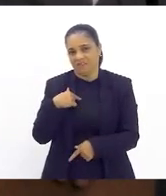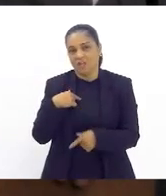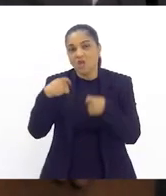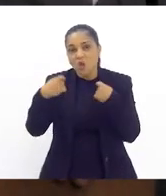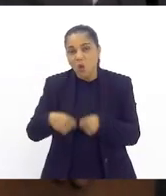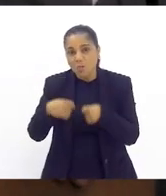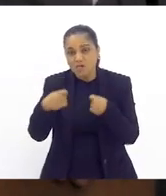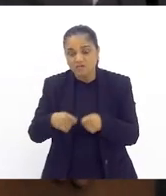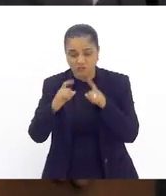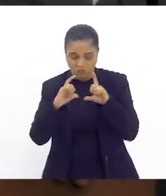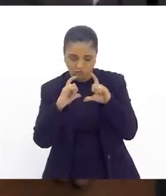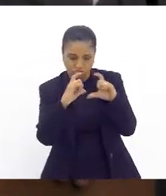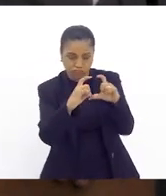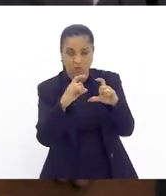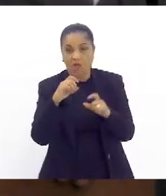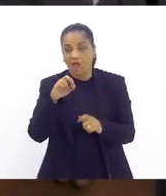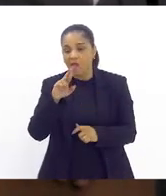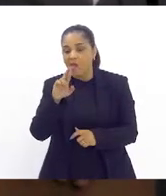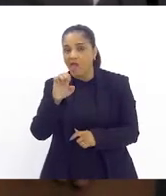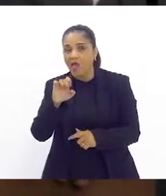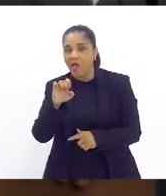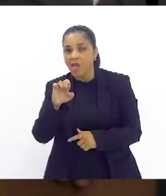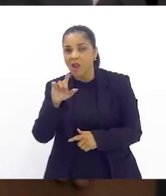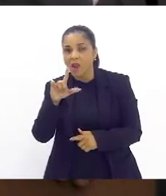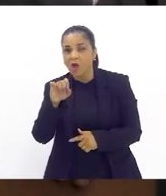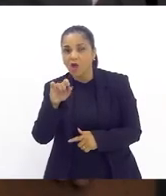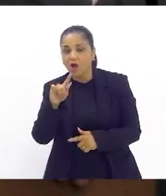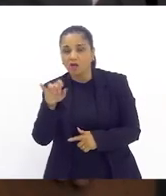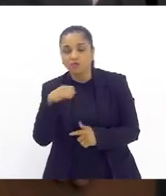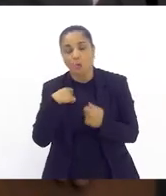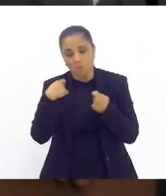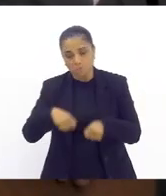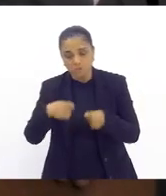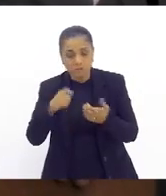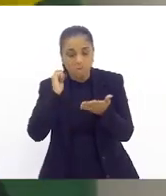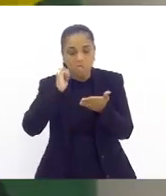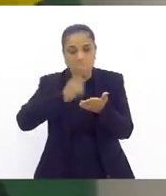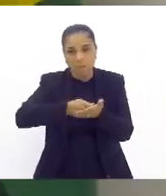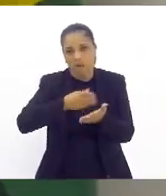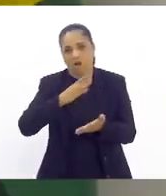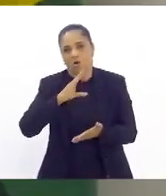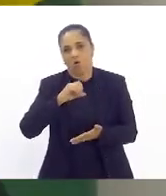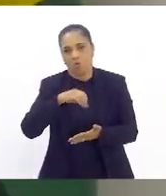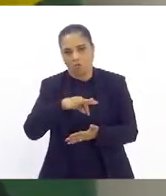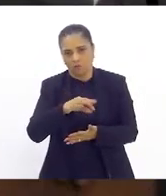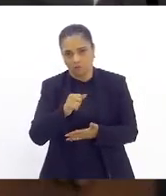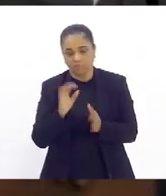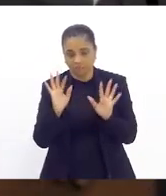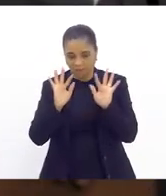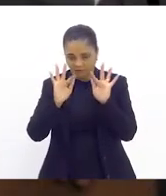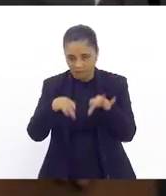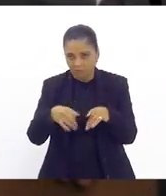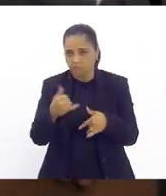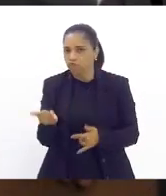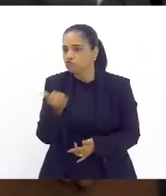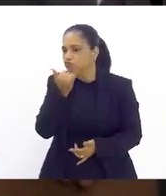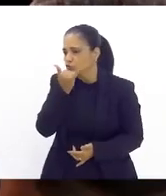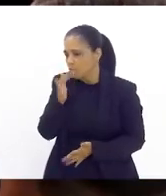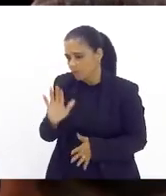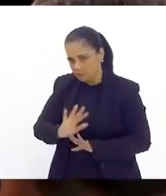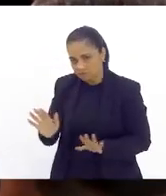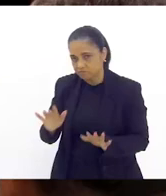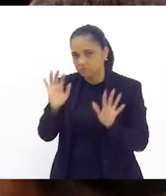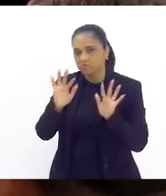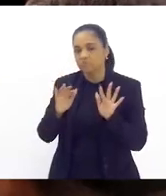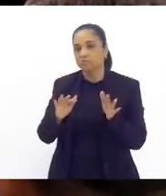pagar conta eu não vou admitir mais Dona Jandira Ok obrigado gostaria